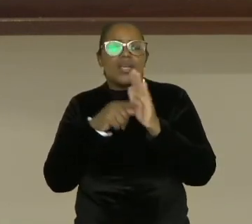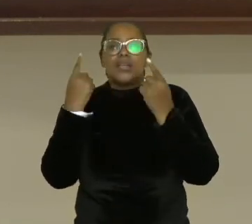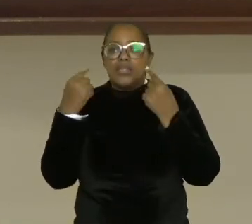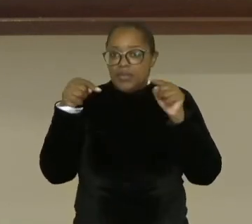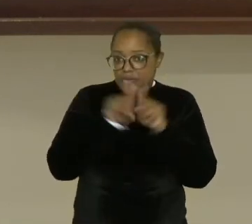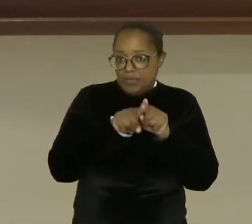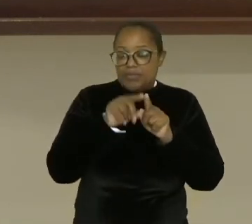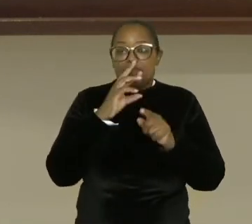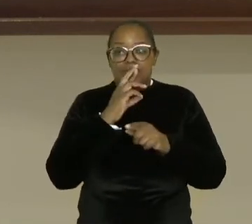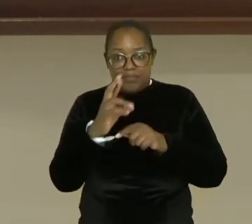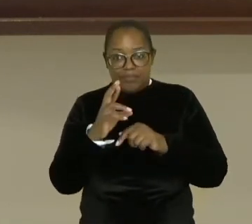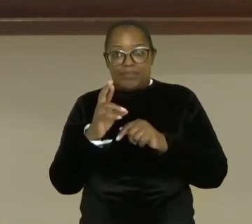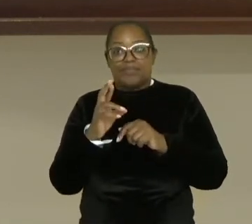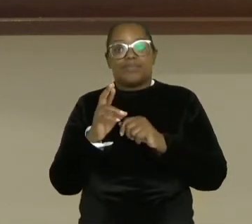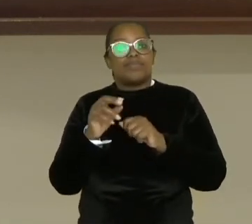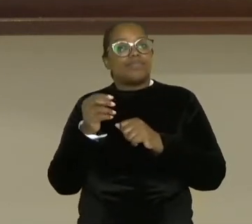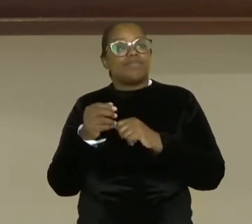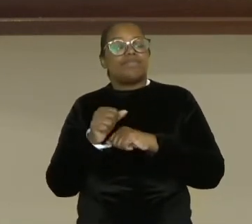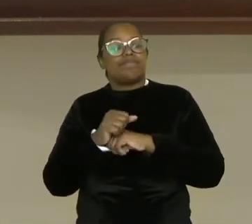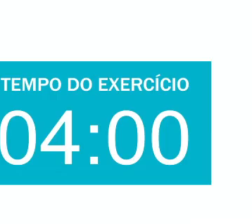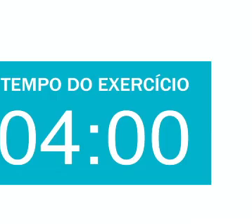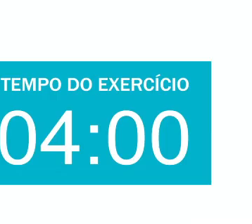responder essa questão. Então, vamos lá.